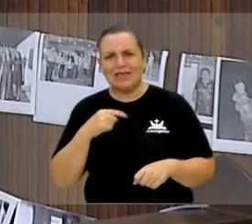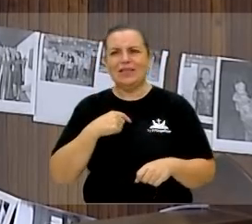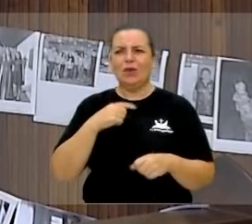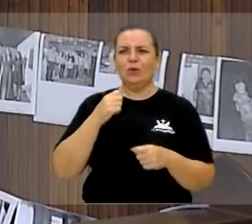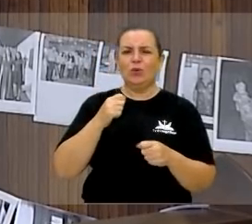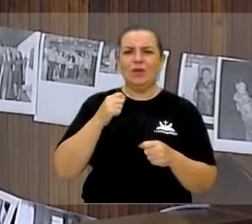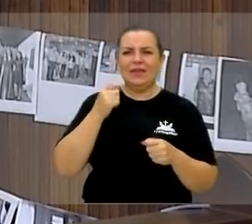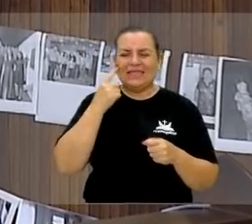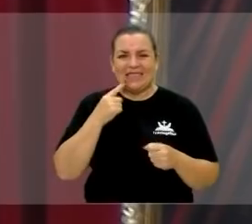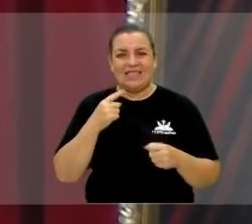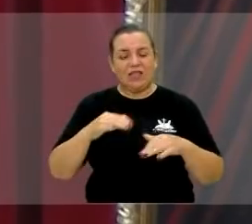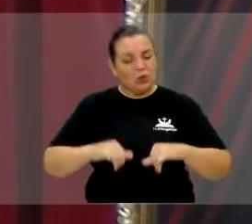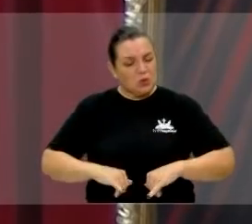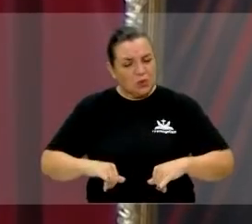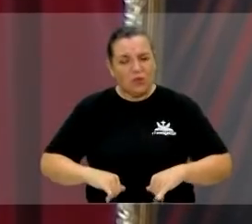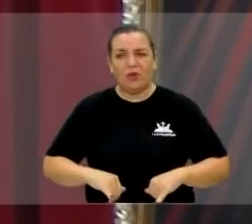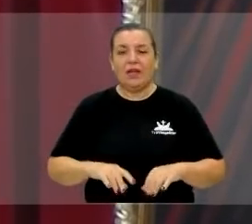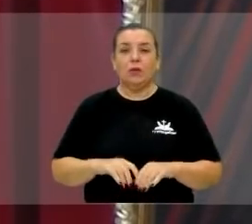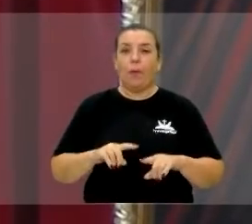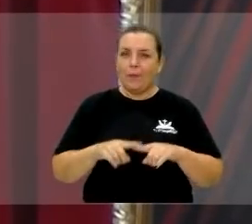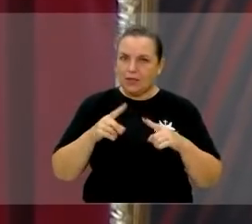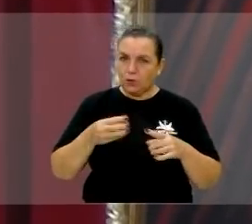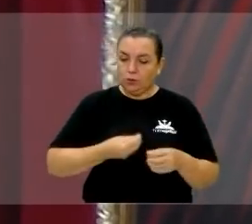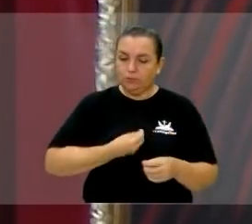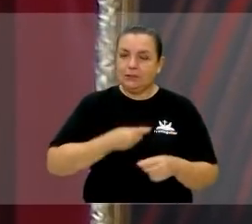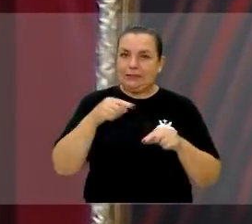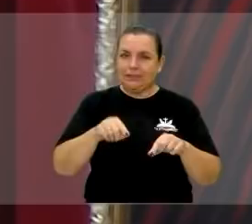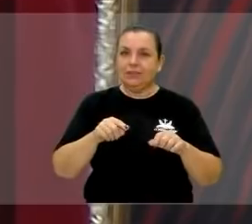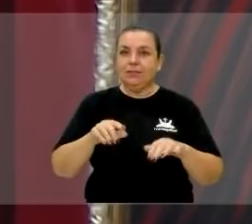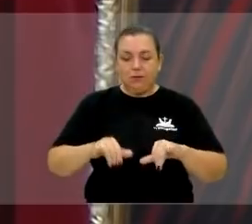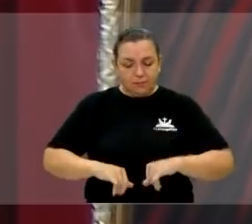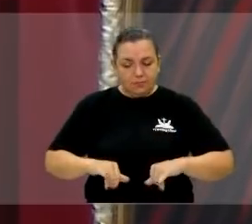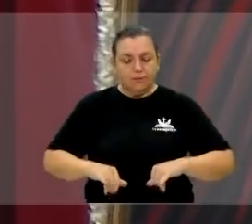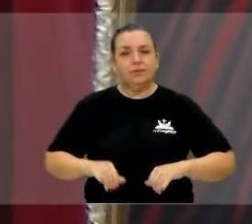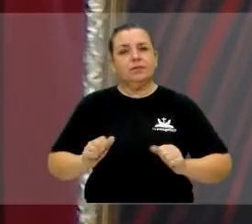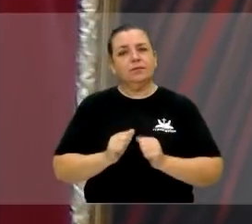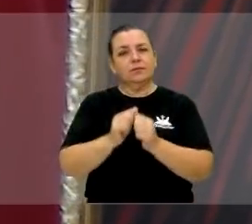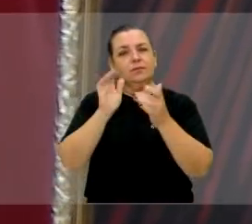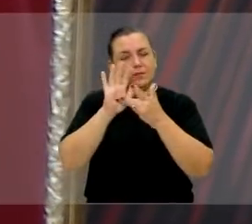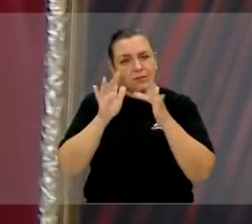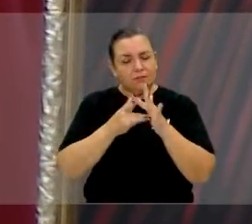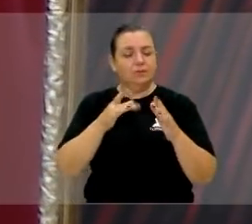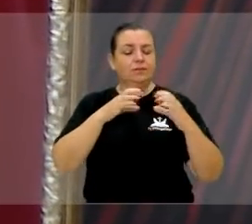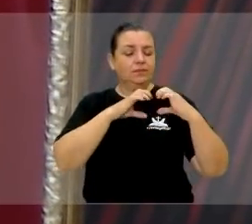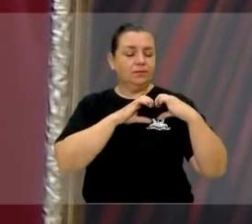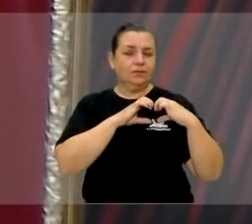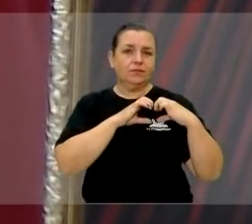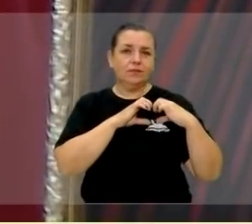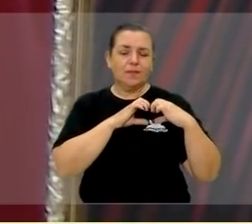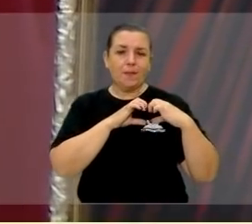enlutado, que eu estou sofrendo, mas eu estou ali sofrendo e com Jesus no coração.